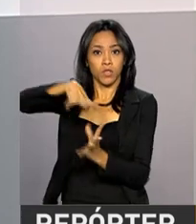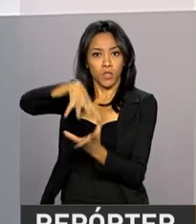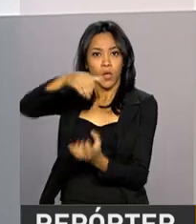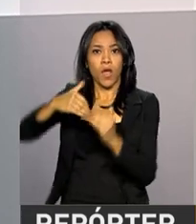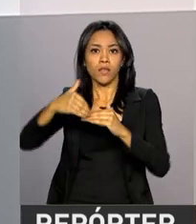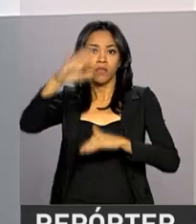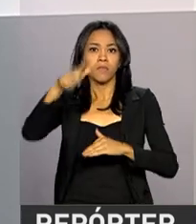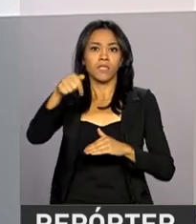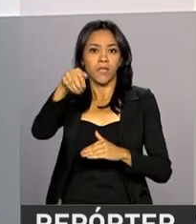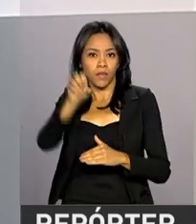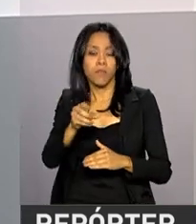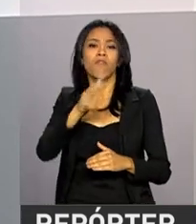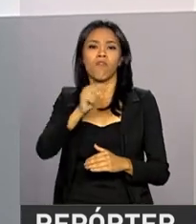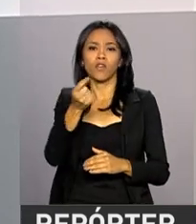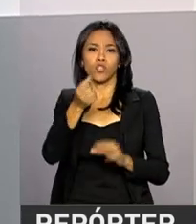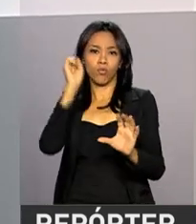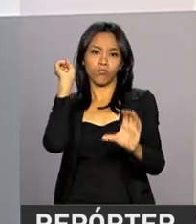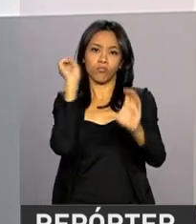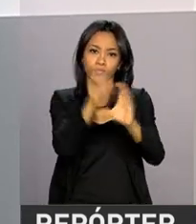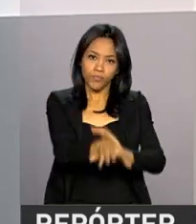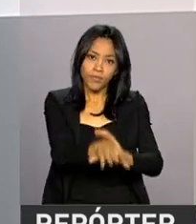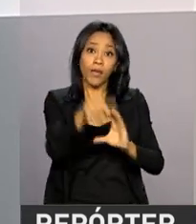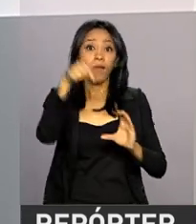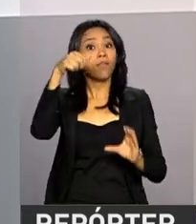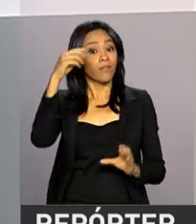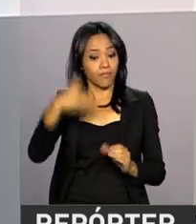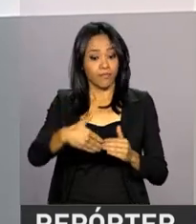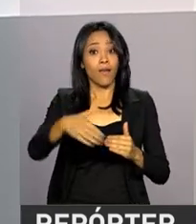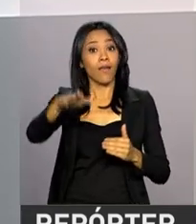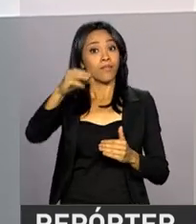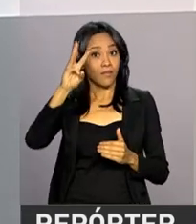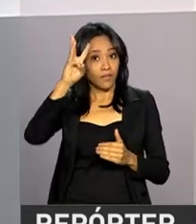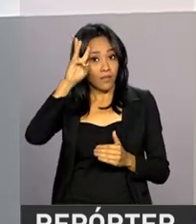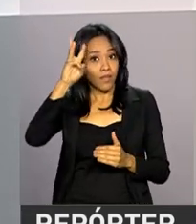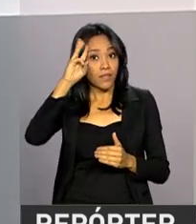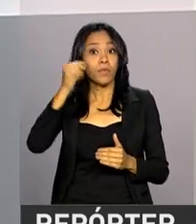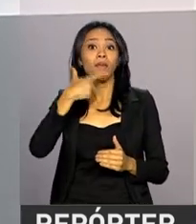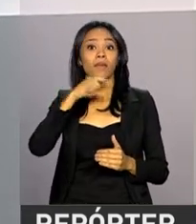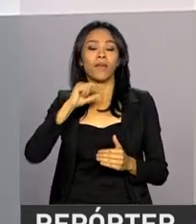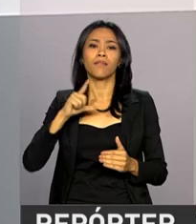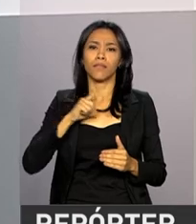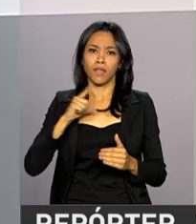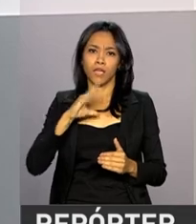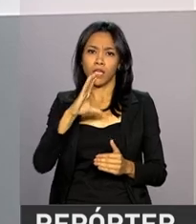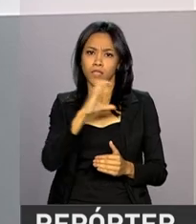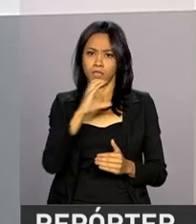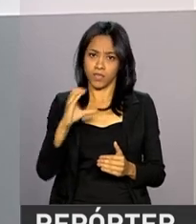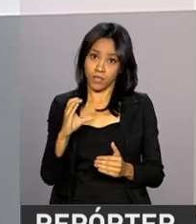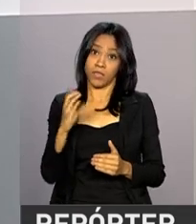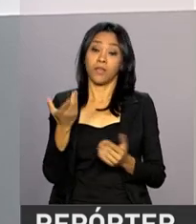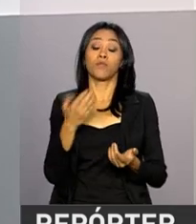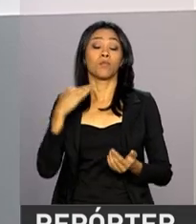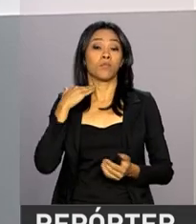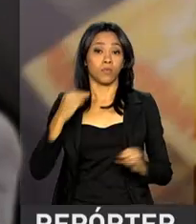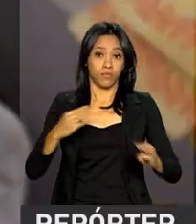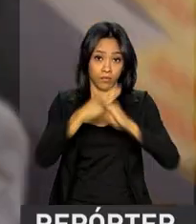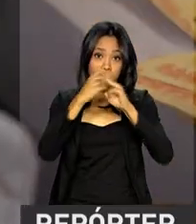anos serão creditados nesta terça-feira para correntistas da Caixa Econômica e do Banco do Brasil.